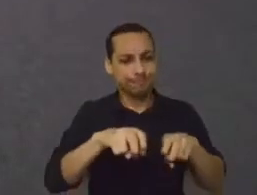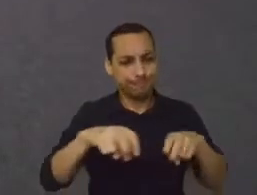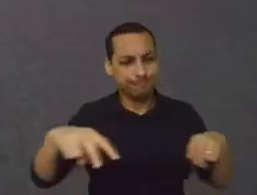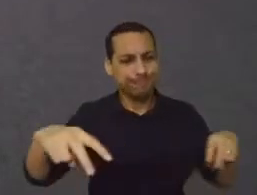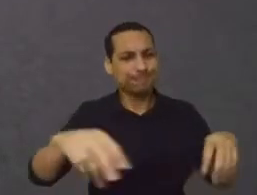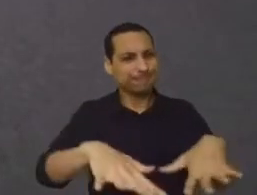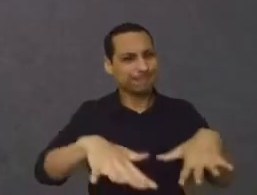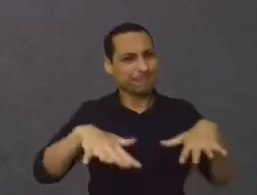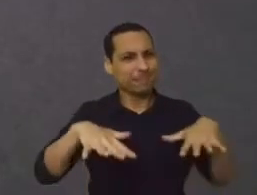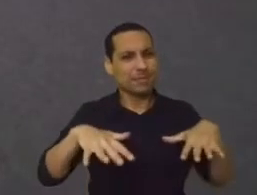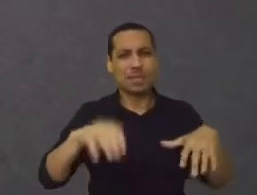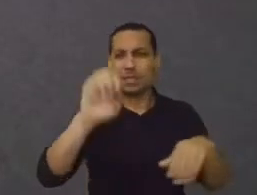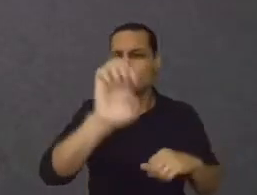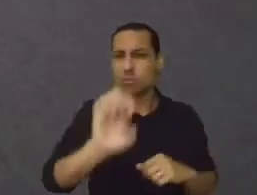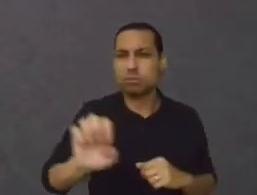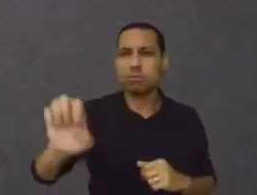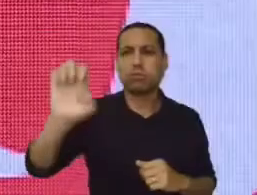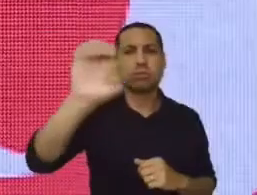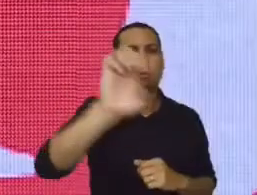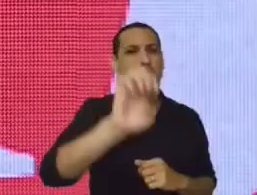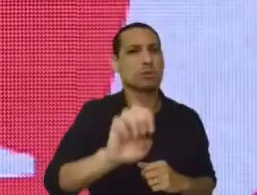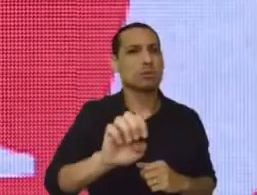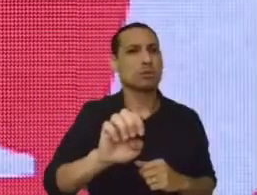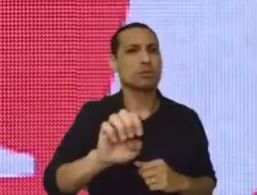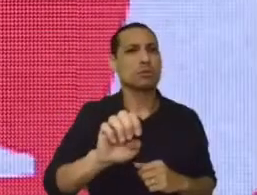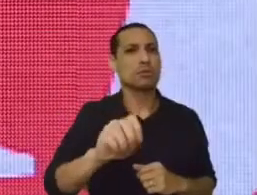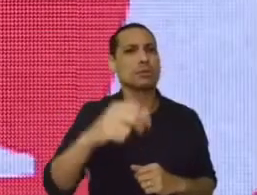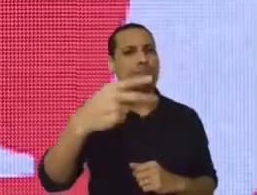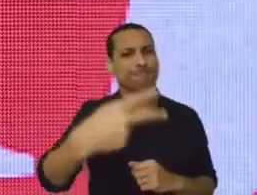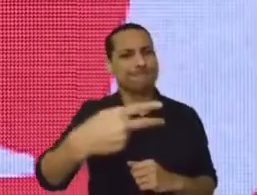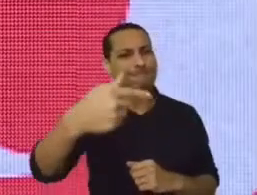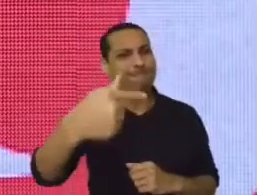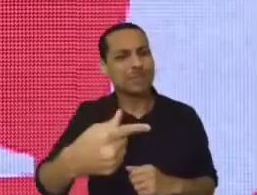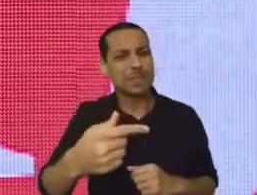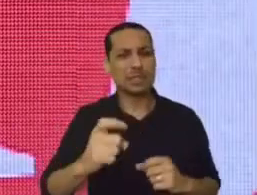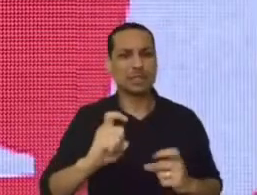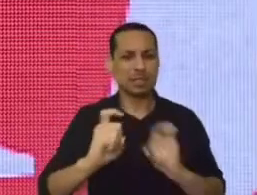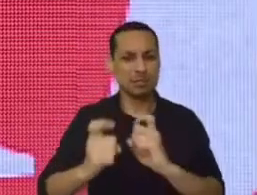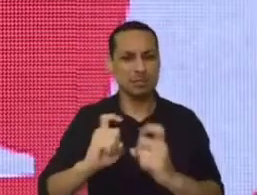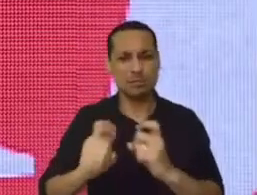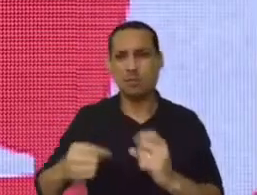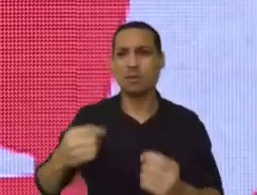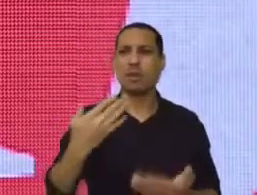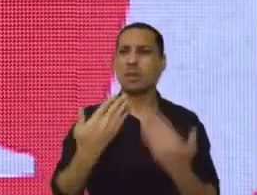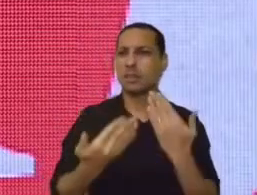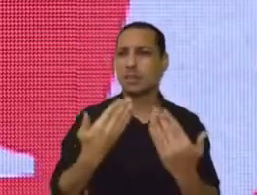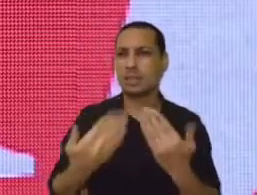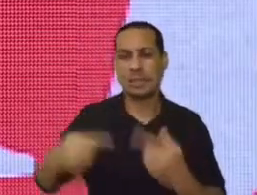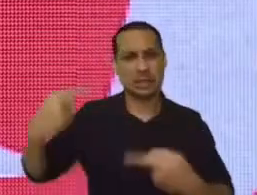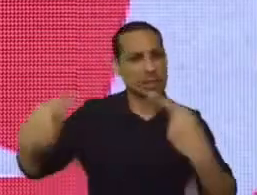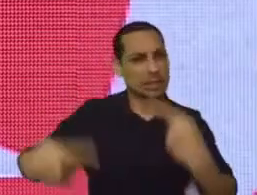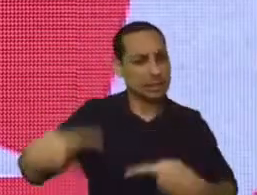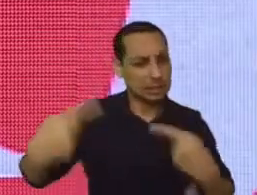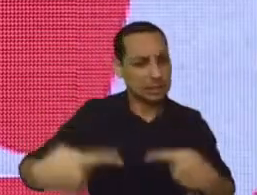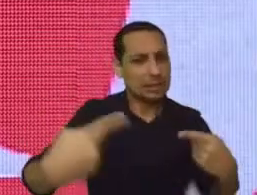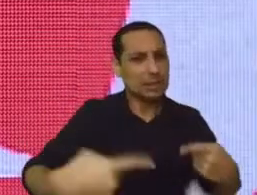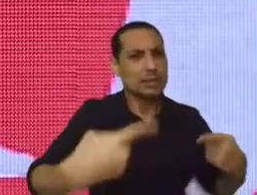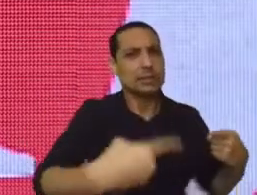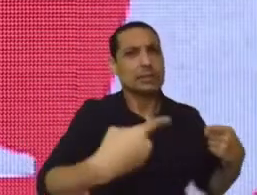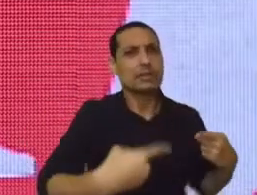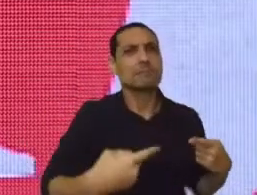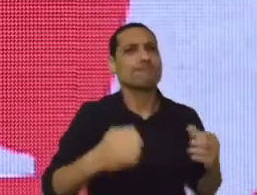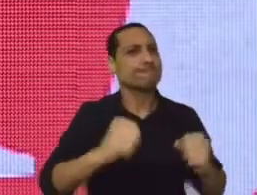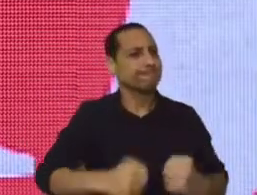estados, muitas horas de reunião, de documento, de debate que a gente realizou e um esforço muito grande